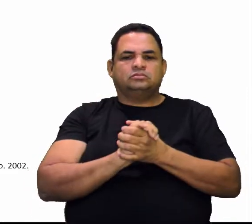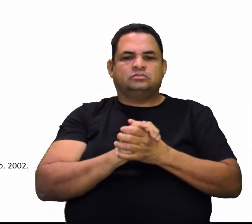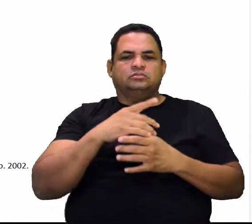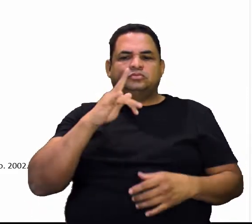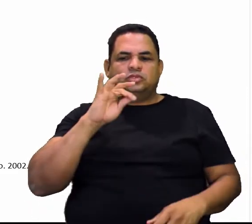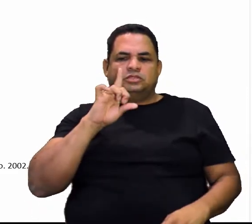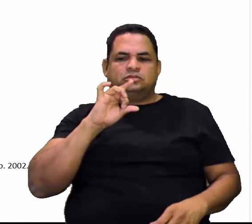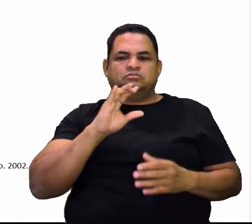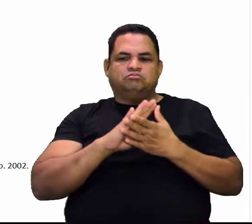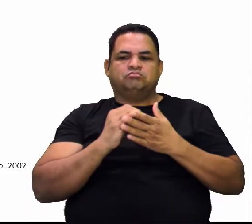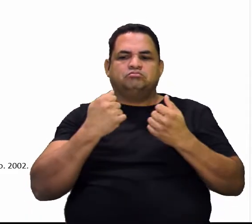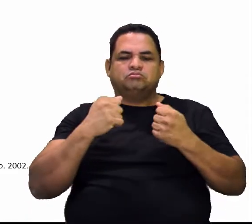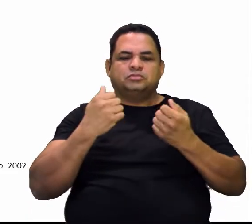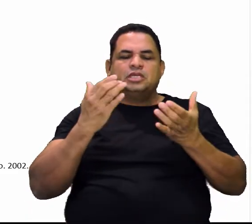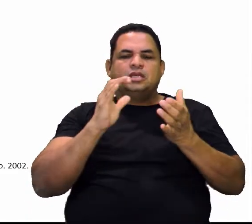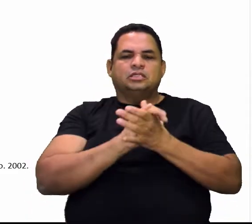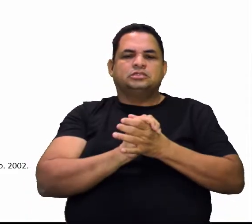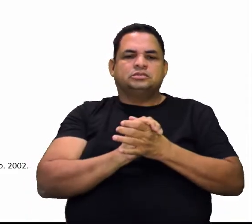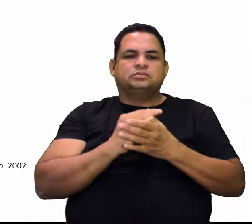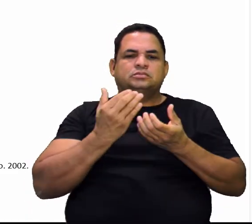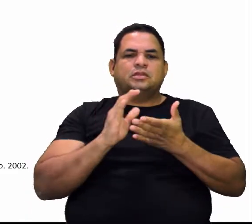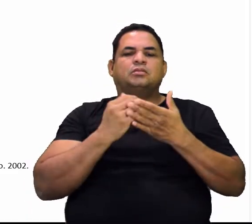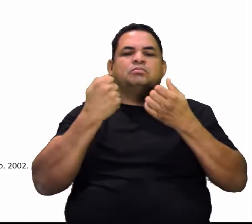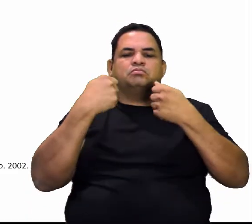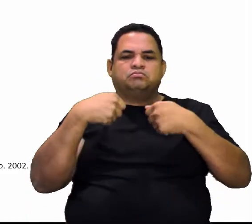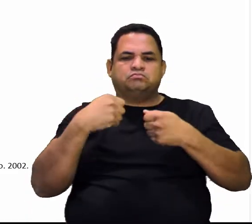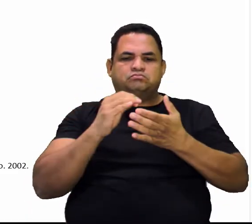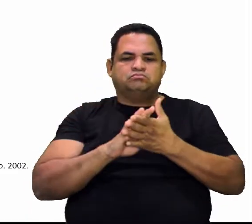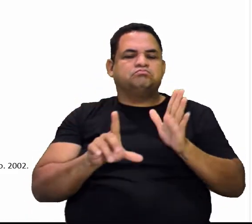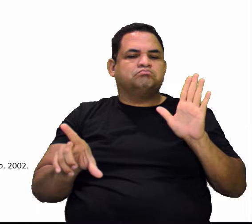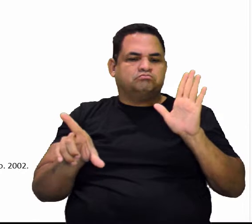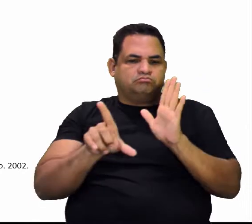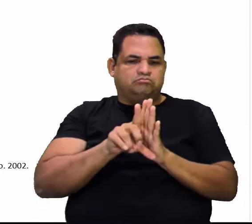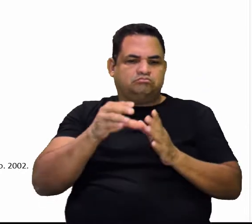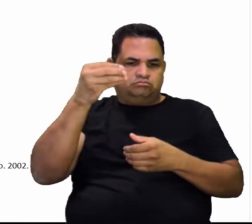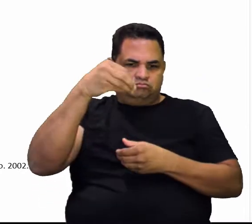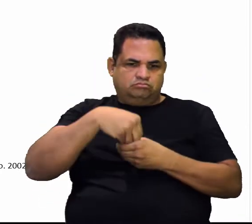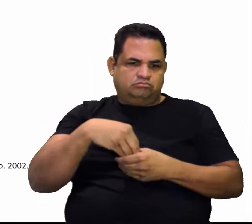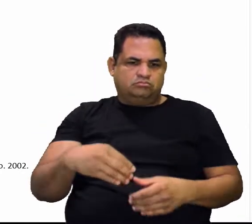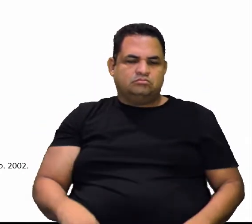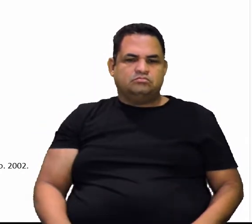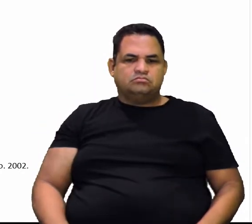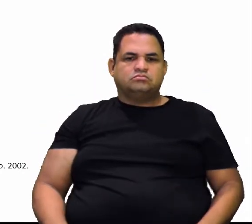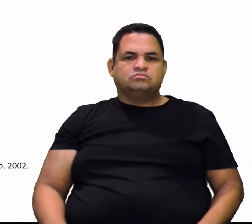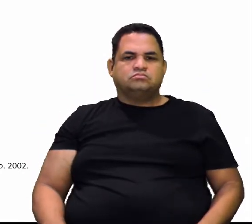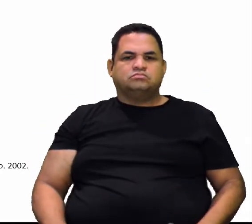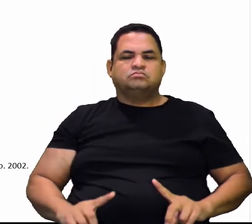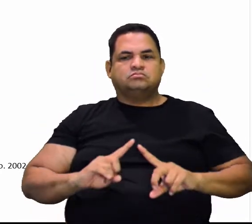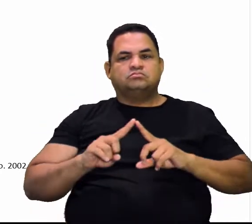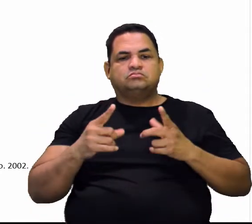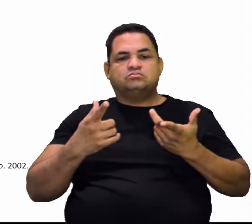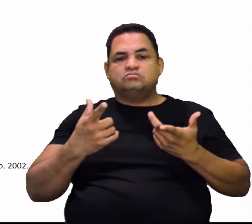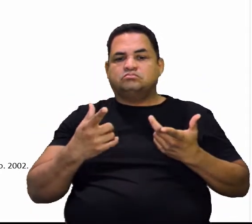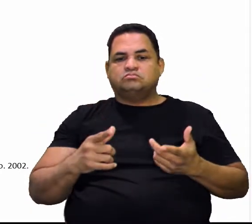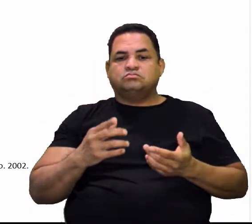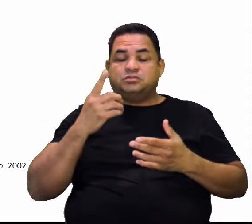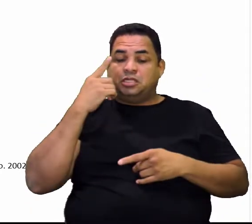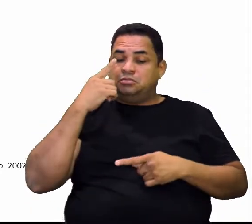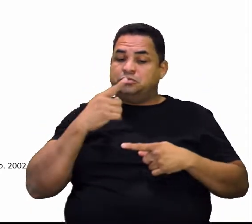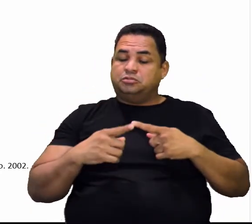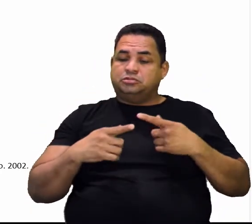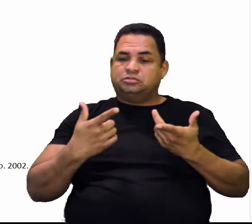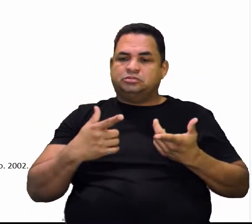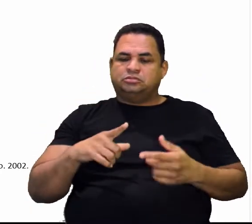patrício, ele poderia casar com plebeus. Então, era permitido legalmente. Mas, em muitos casos, eram